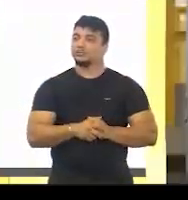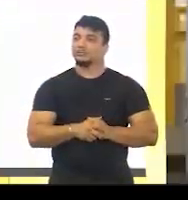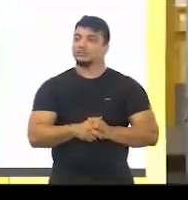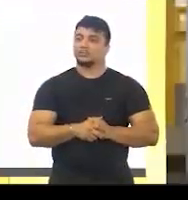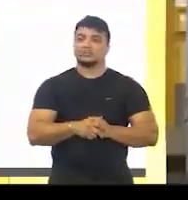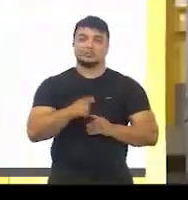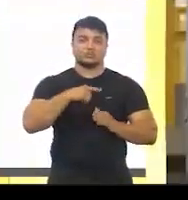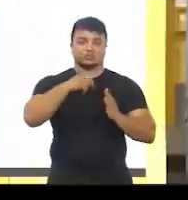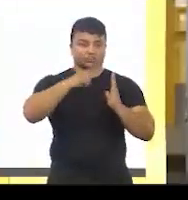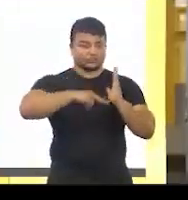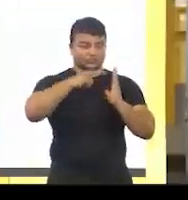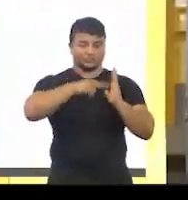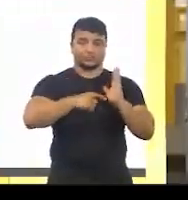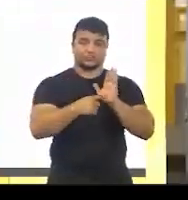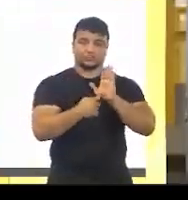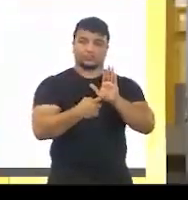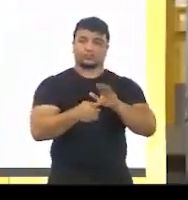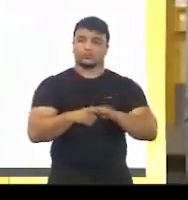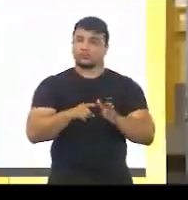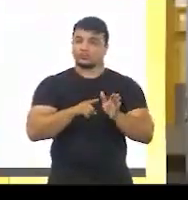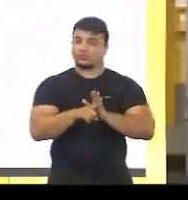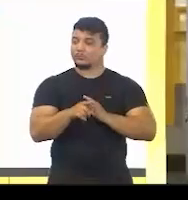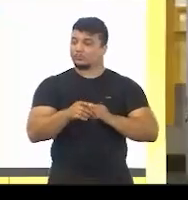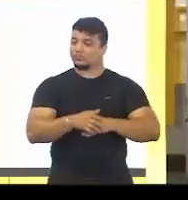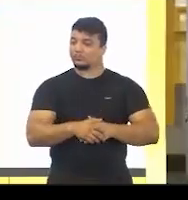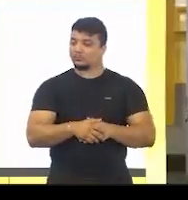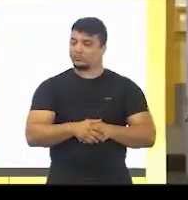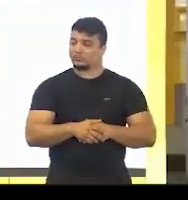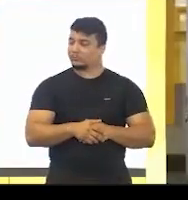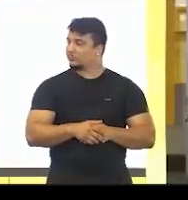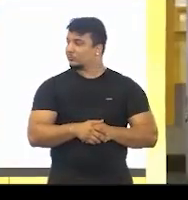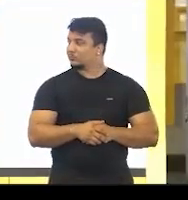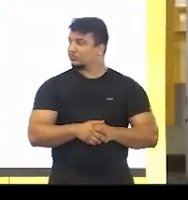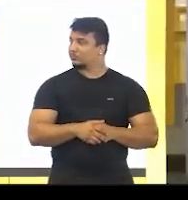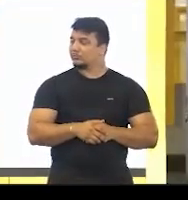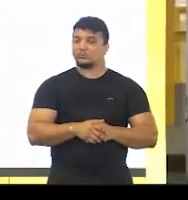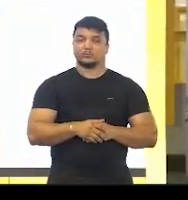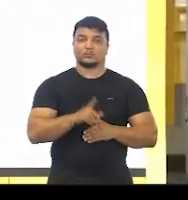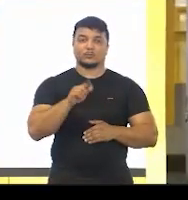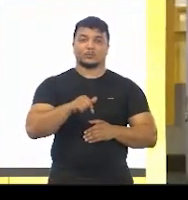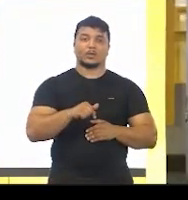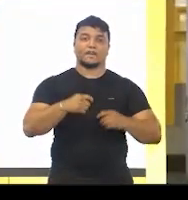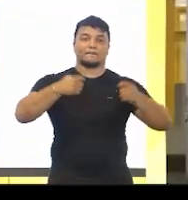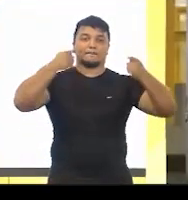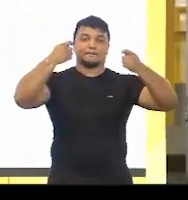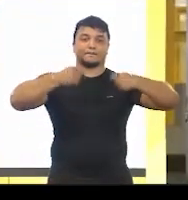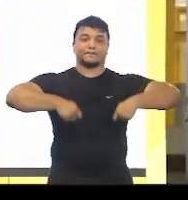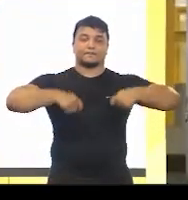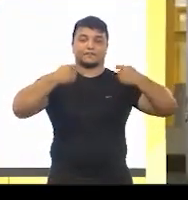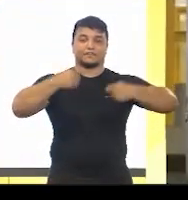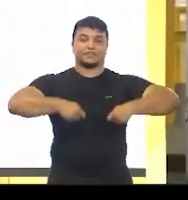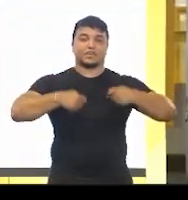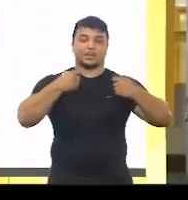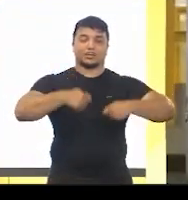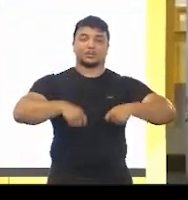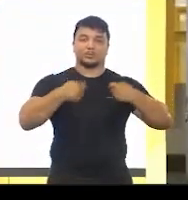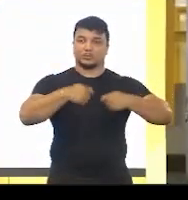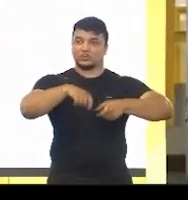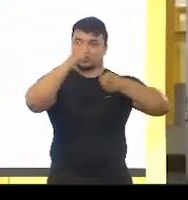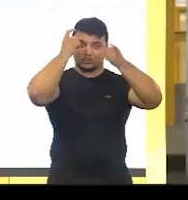tá bom? Vamos lá. Comando da questão. A necessidade de